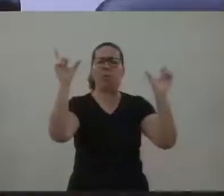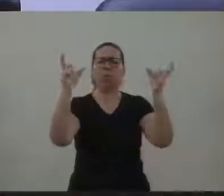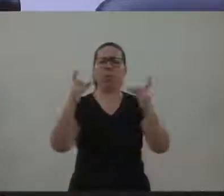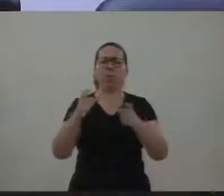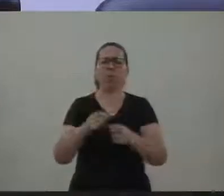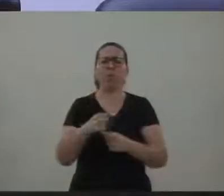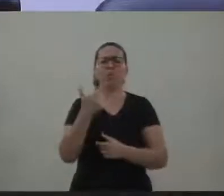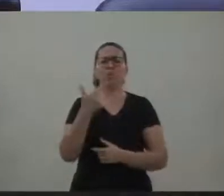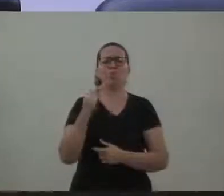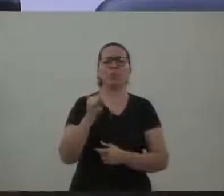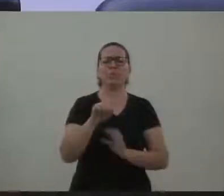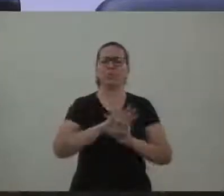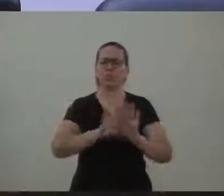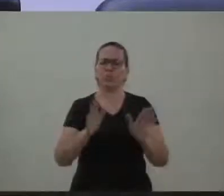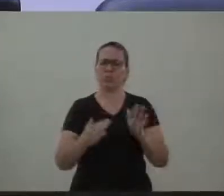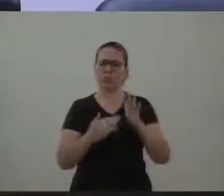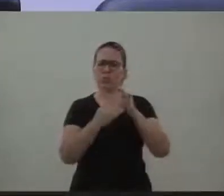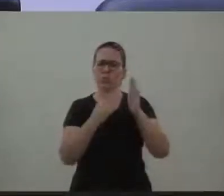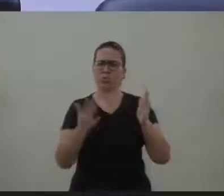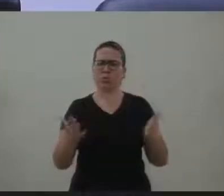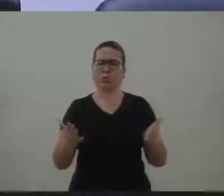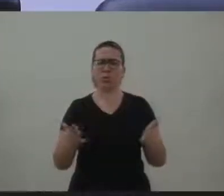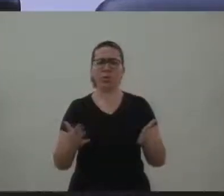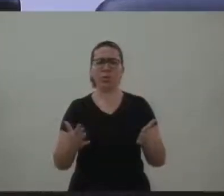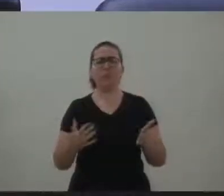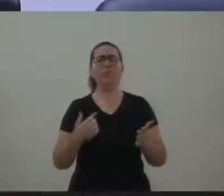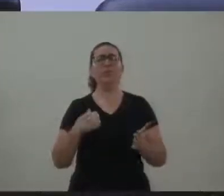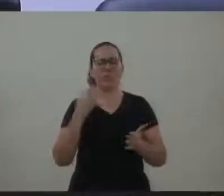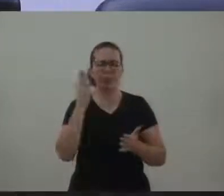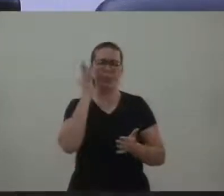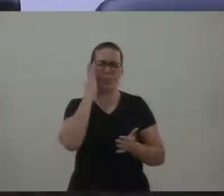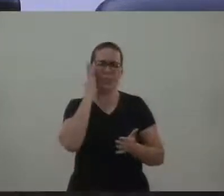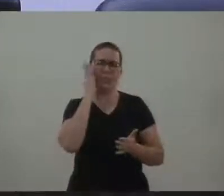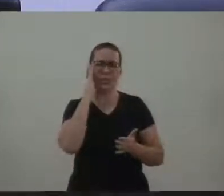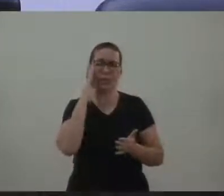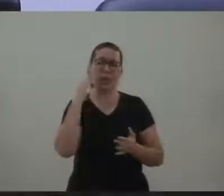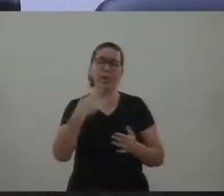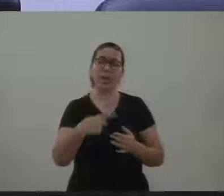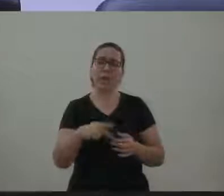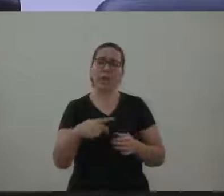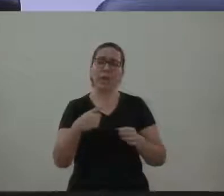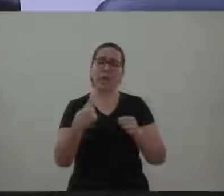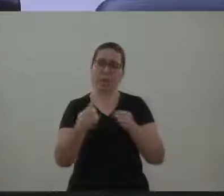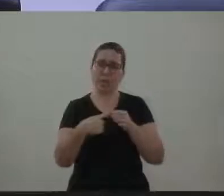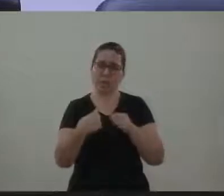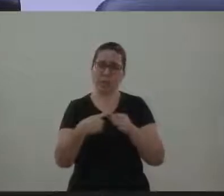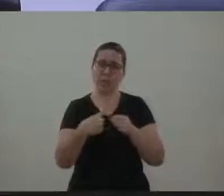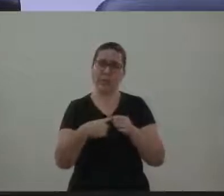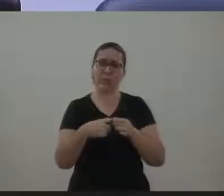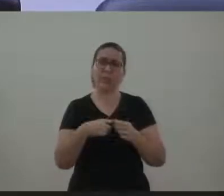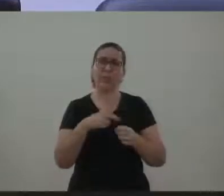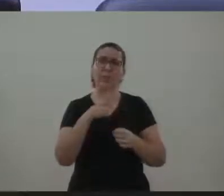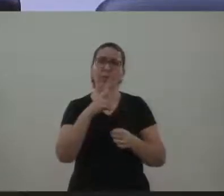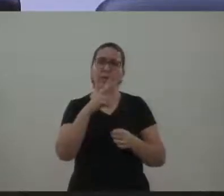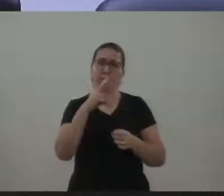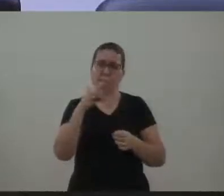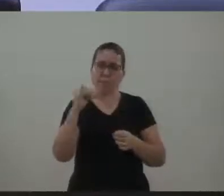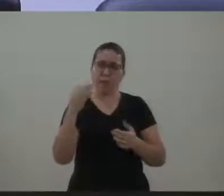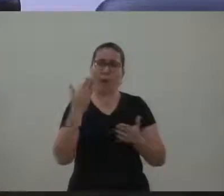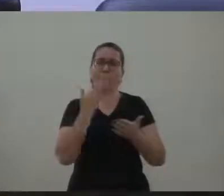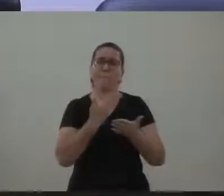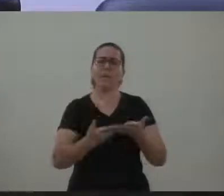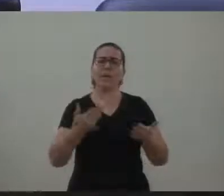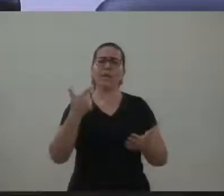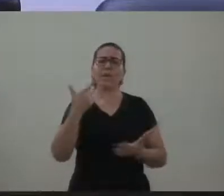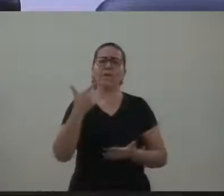ou 2.500? Então, a gente entende que a municipalidade terá um déficit de 20 milhões de